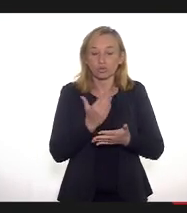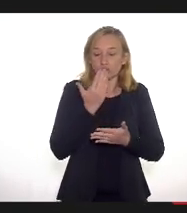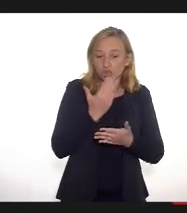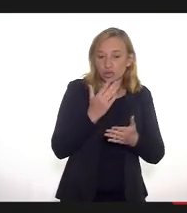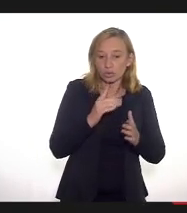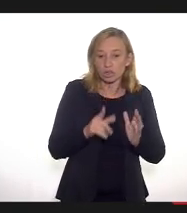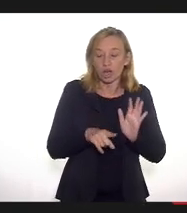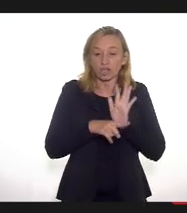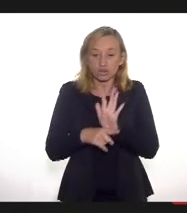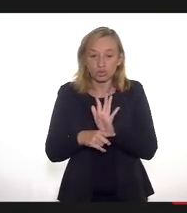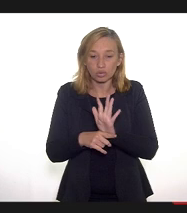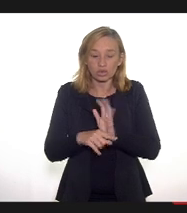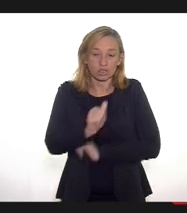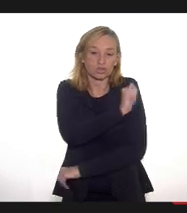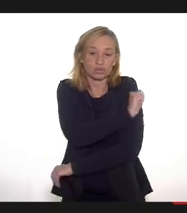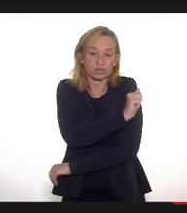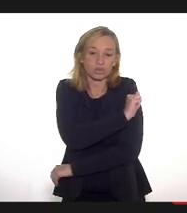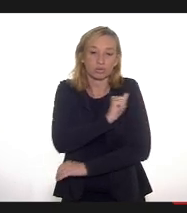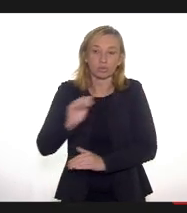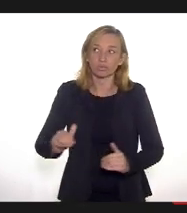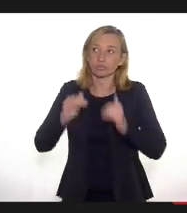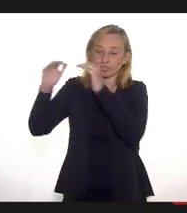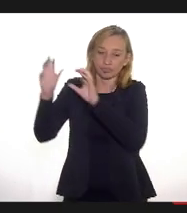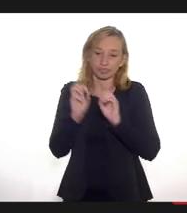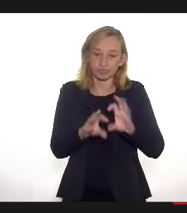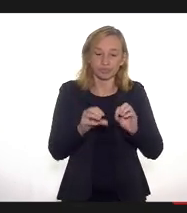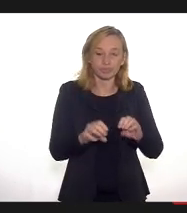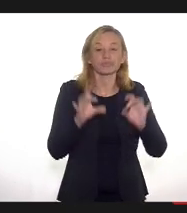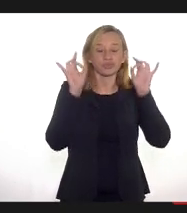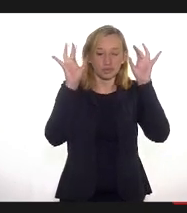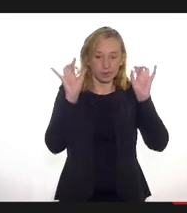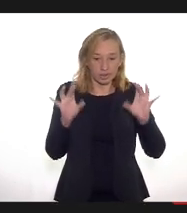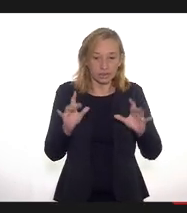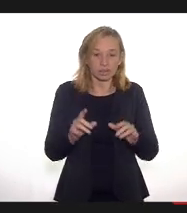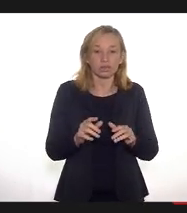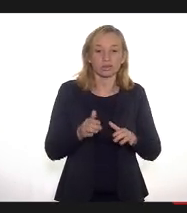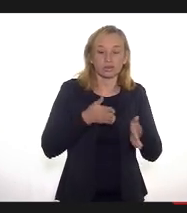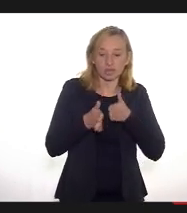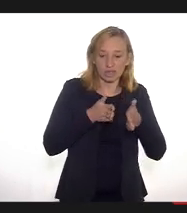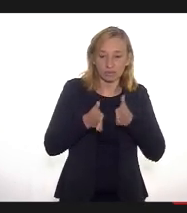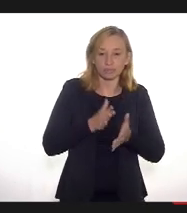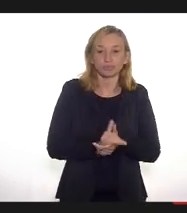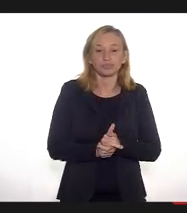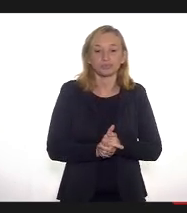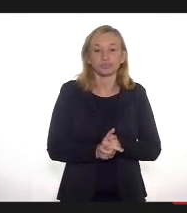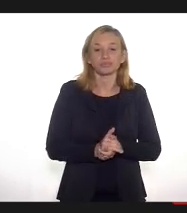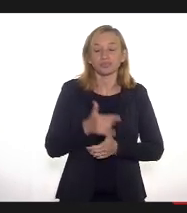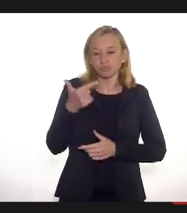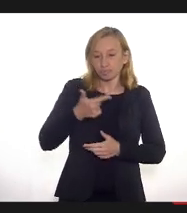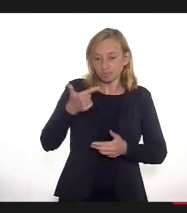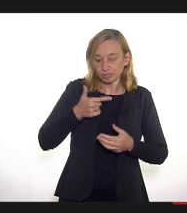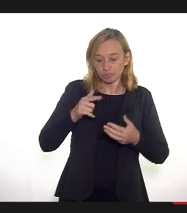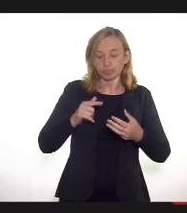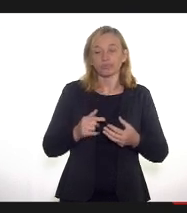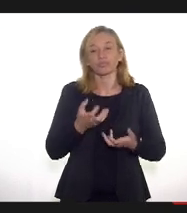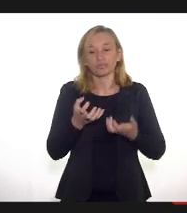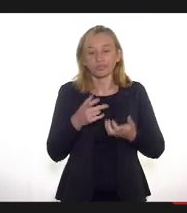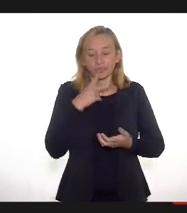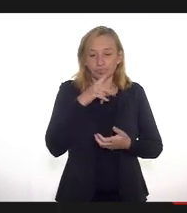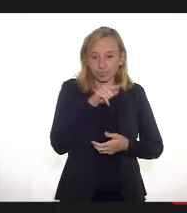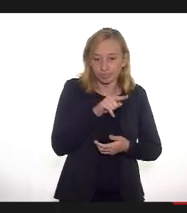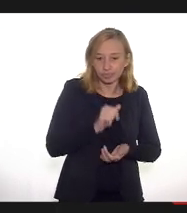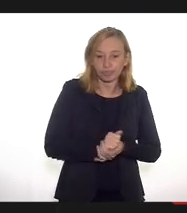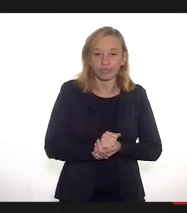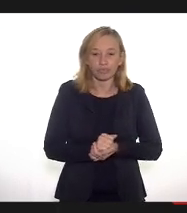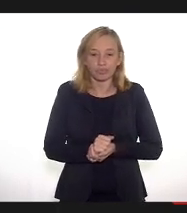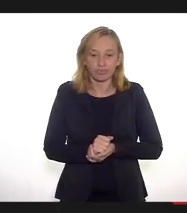assistência estudantil para o ensino superior, especialmente na questão do acesso. E o segundo ponto que a gente quer colocar aqui é a